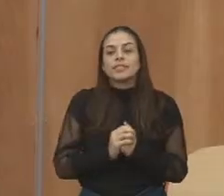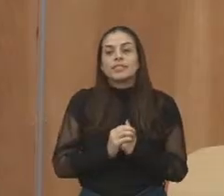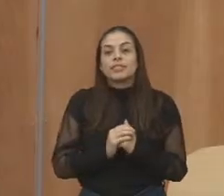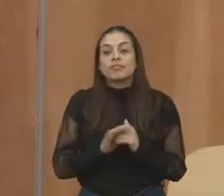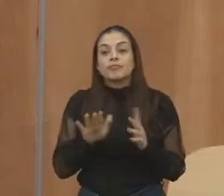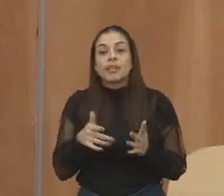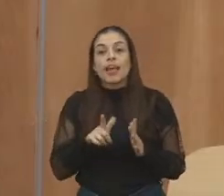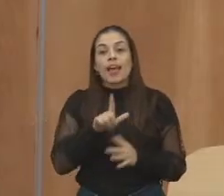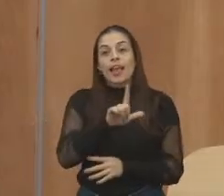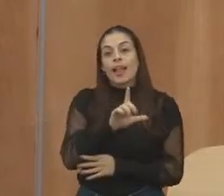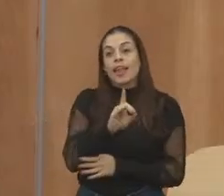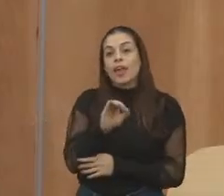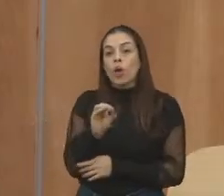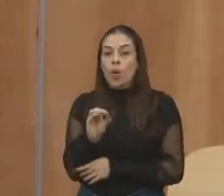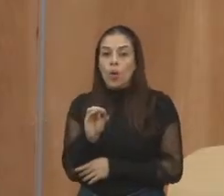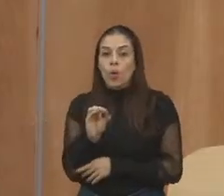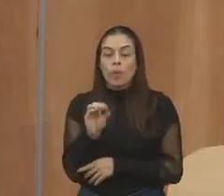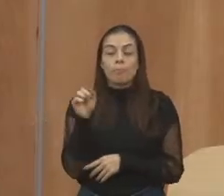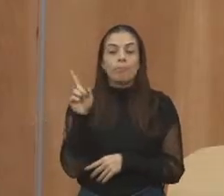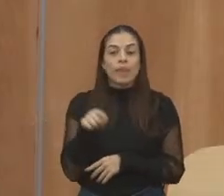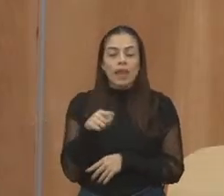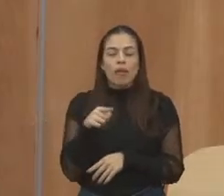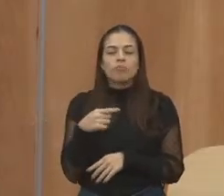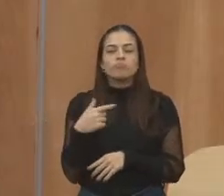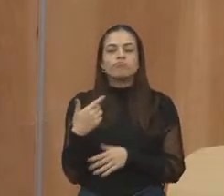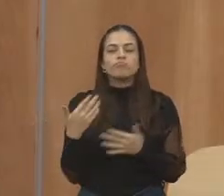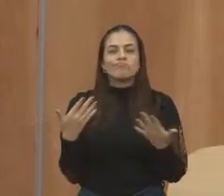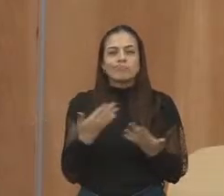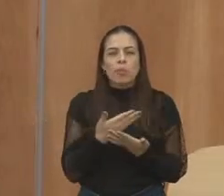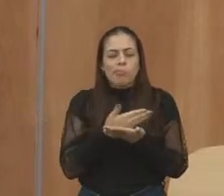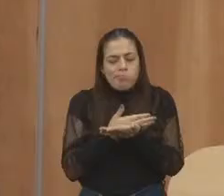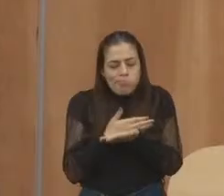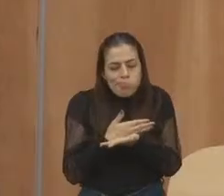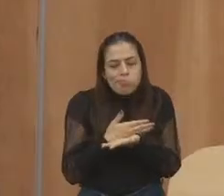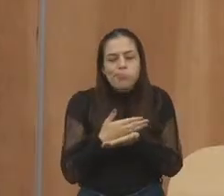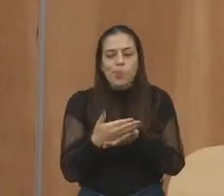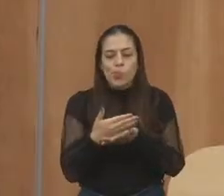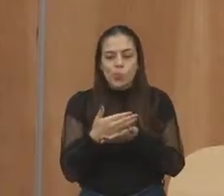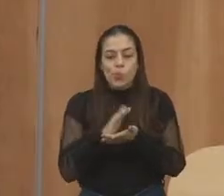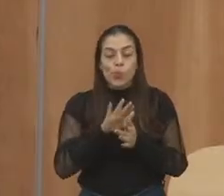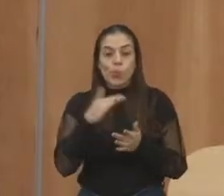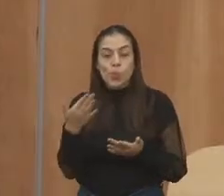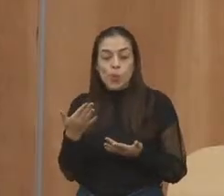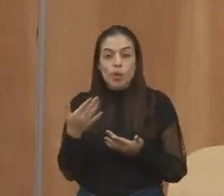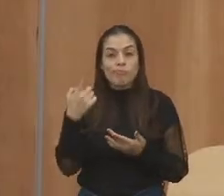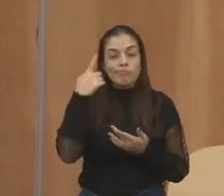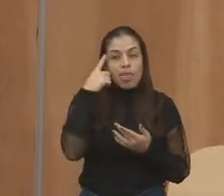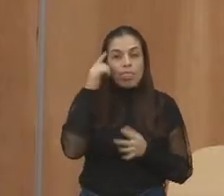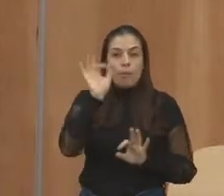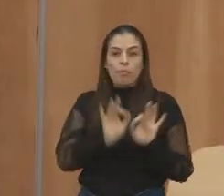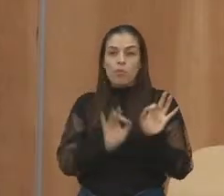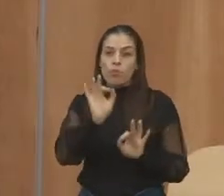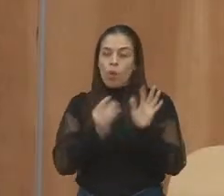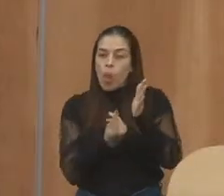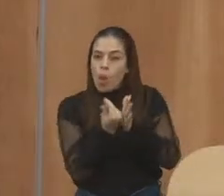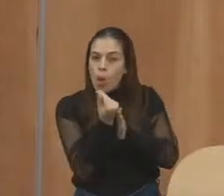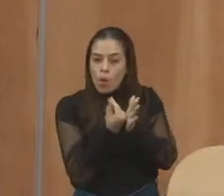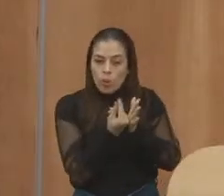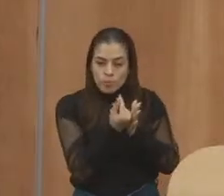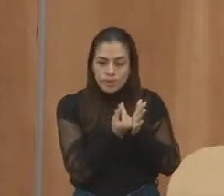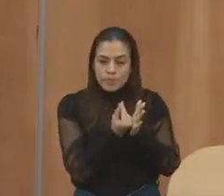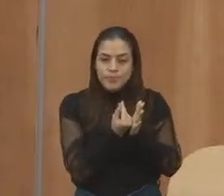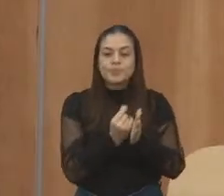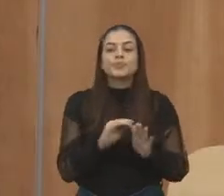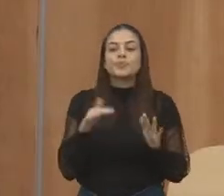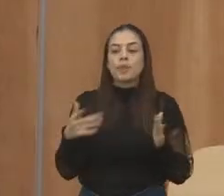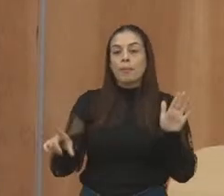a LDO é o momento ali inicial quando se trata de planejamento orçamentário, né?